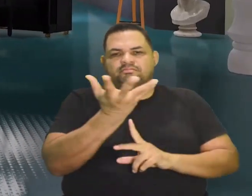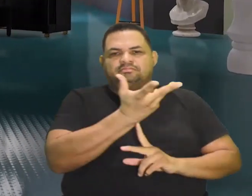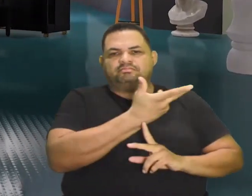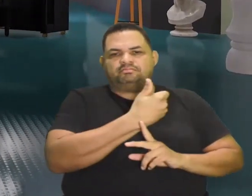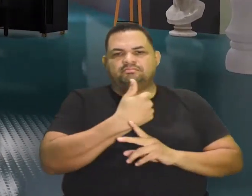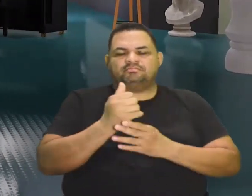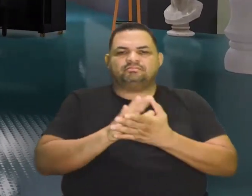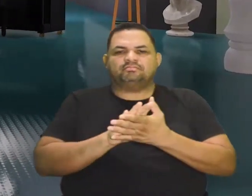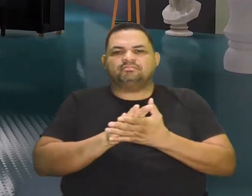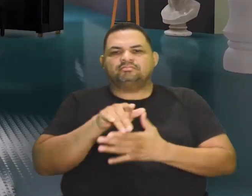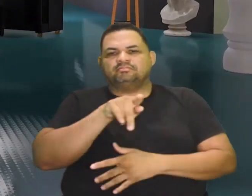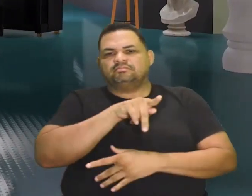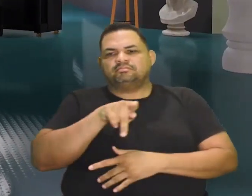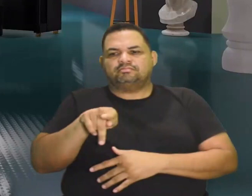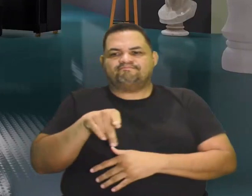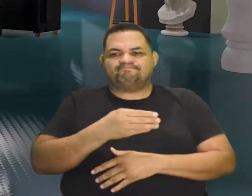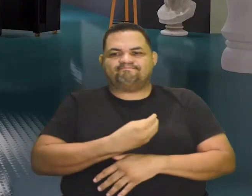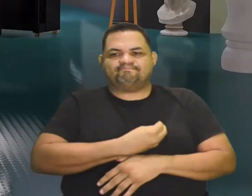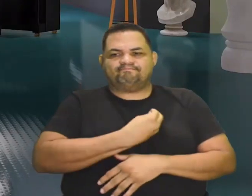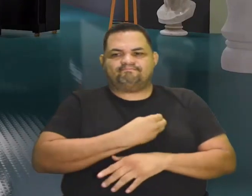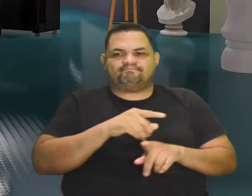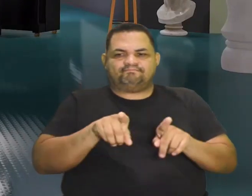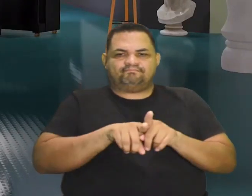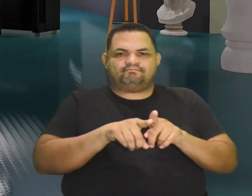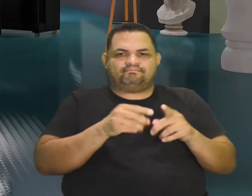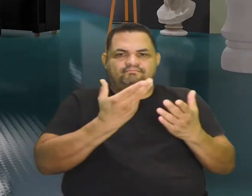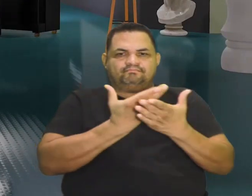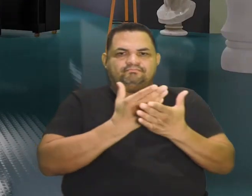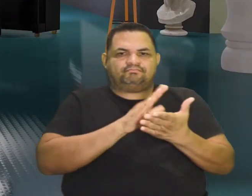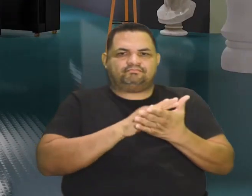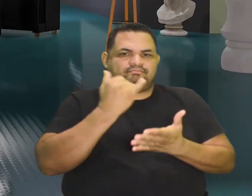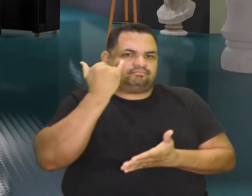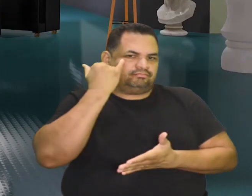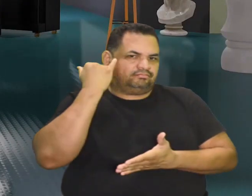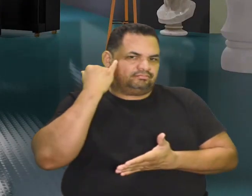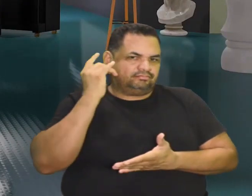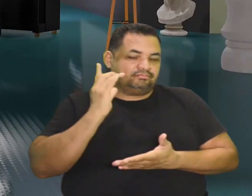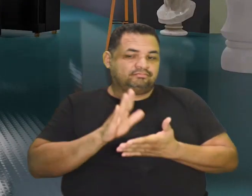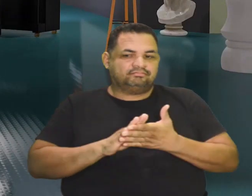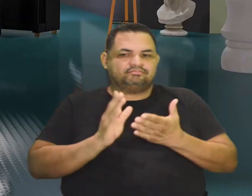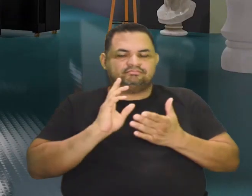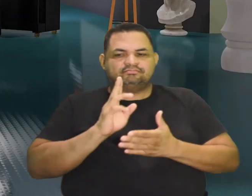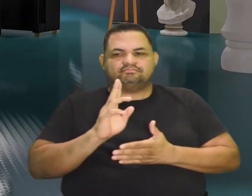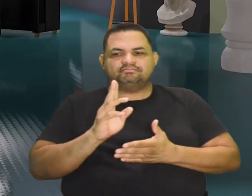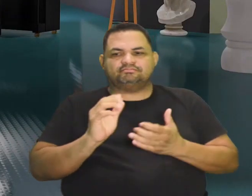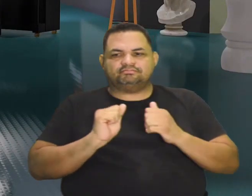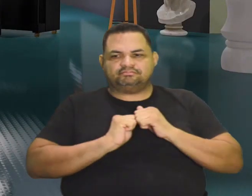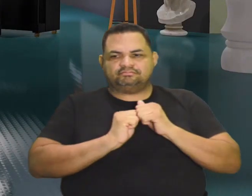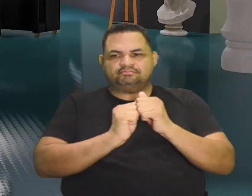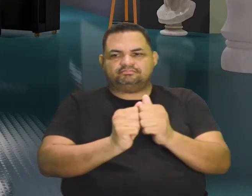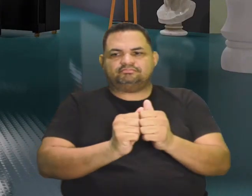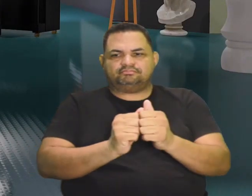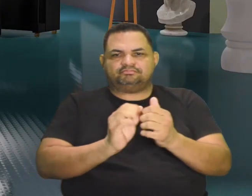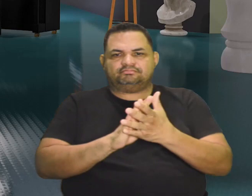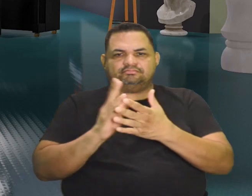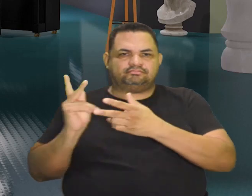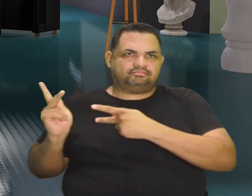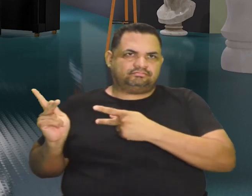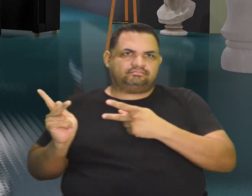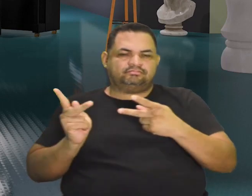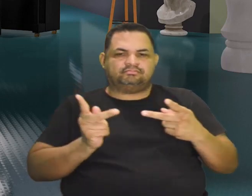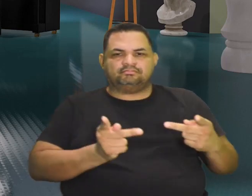professor presencial, também o nosso intérprete Sâmio, que está sempre aqui ao nosso lado. Bem-vindos,